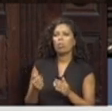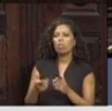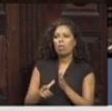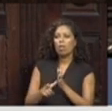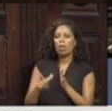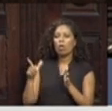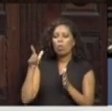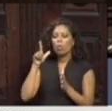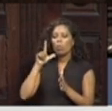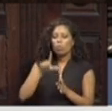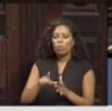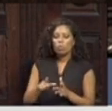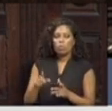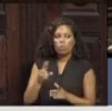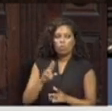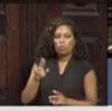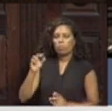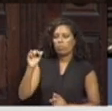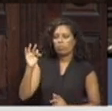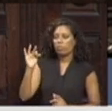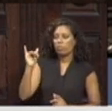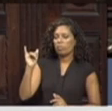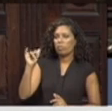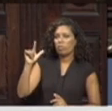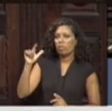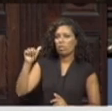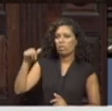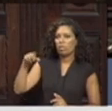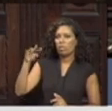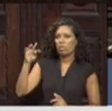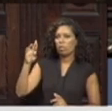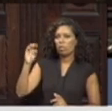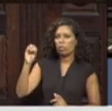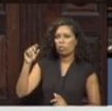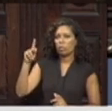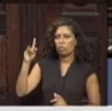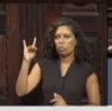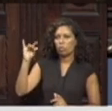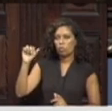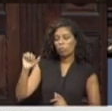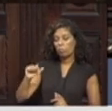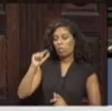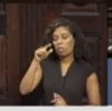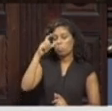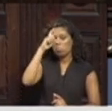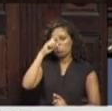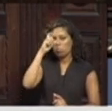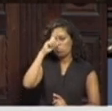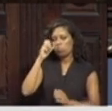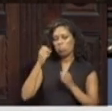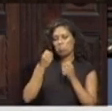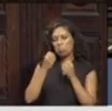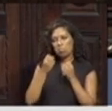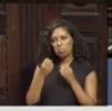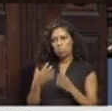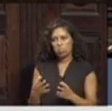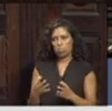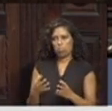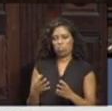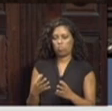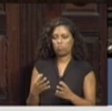Cordeiro, na região centro-norte do estado. Lá existe um hospital que é uma tradição do município, o